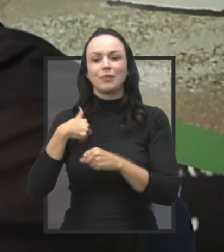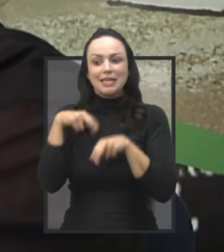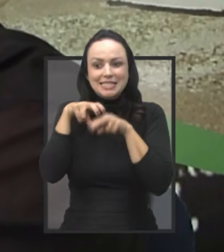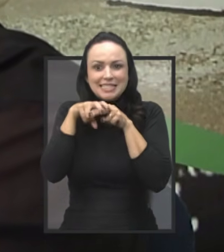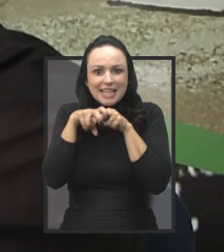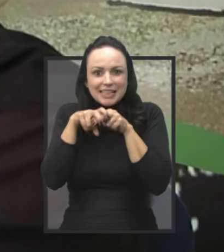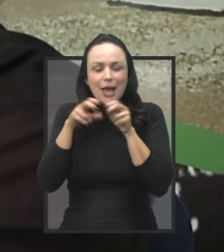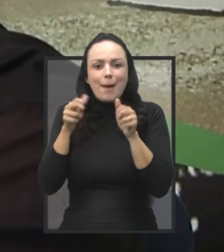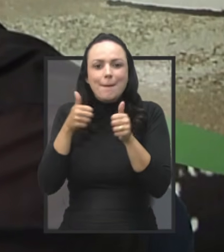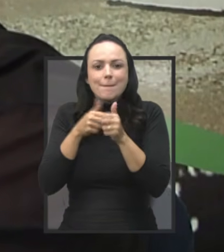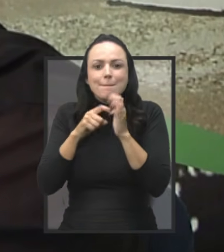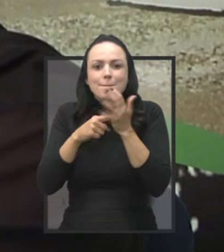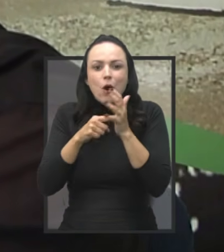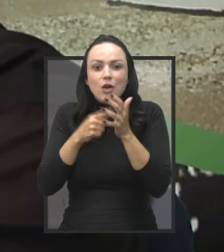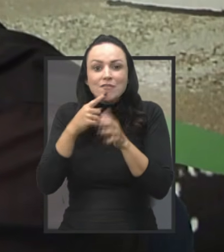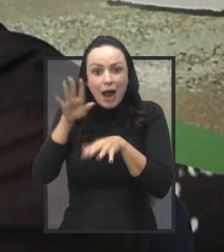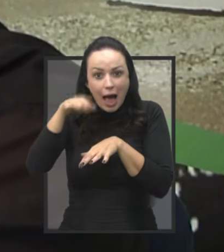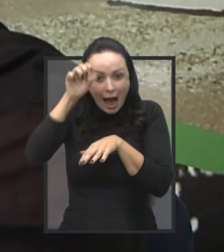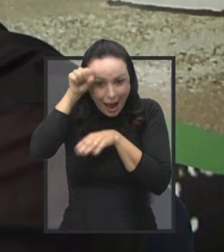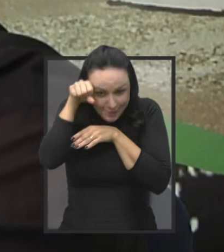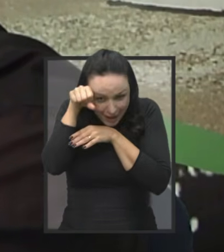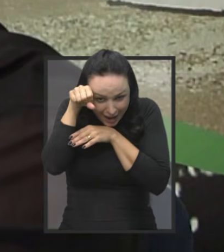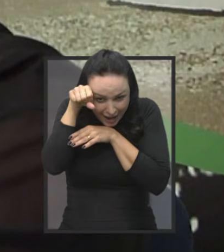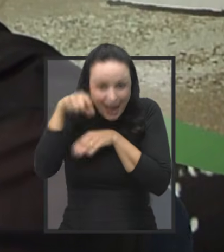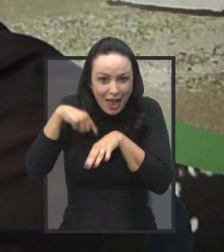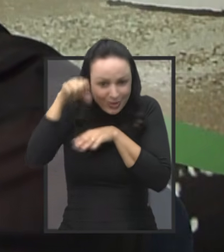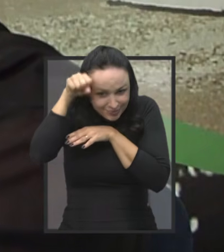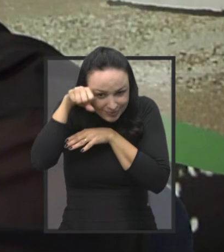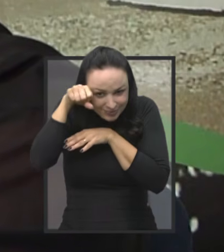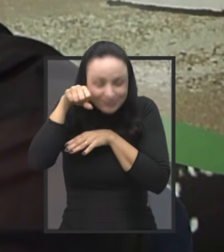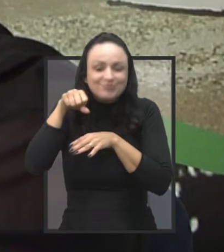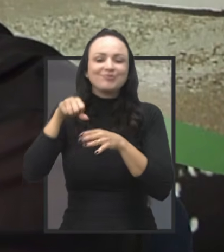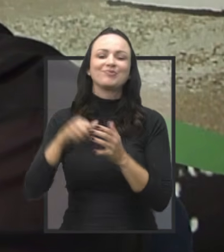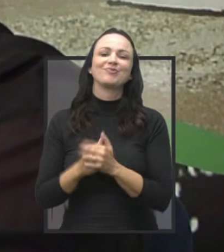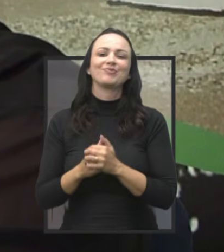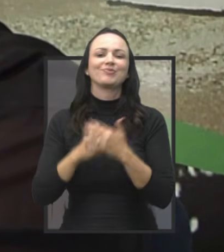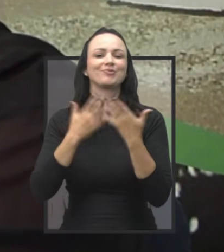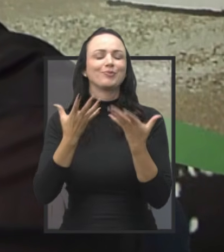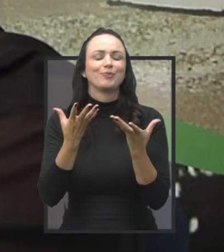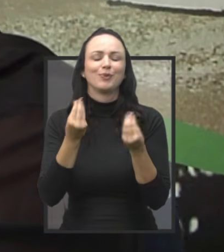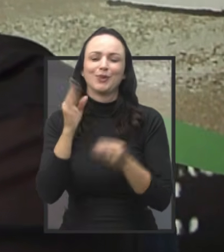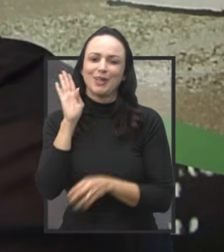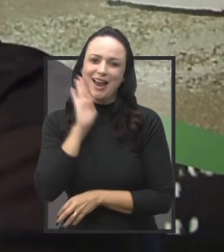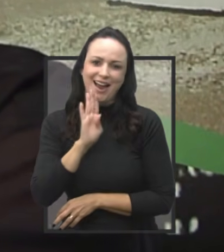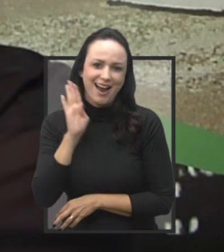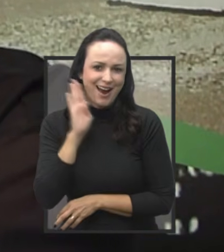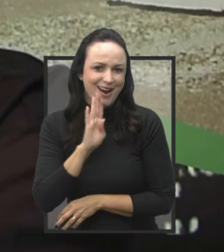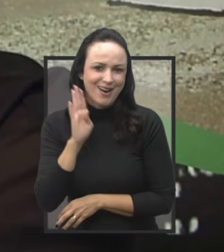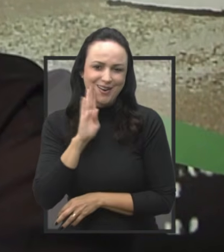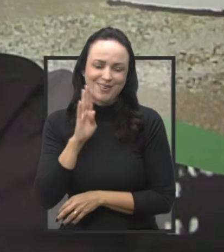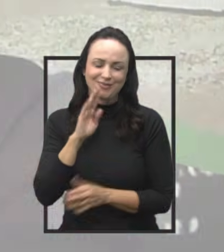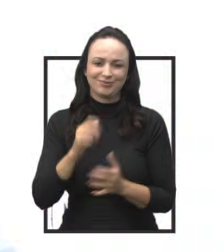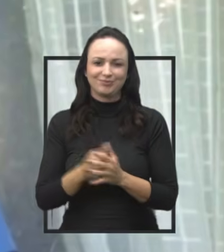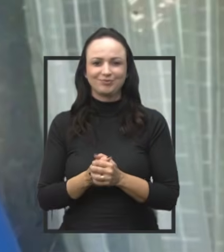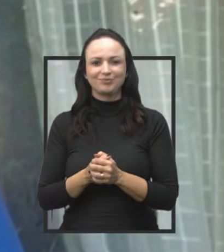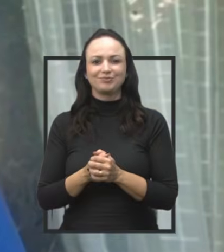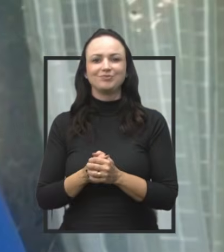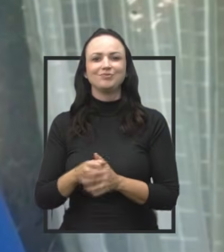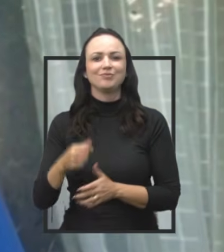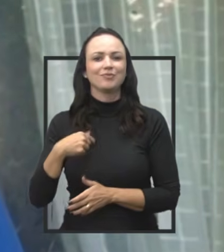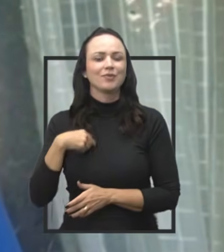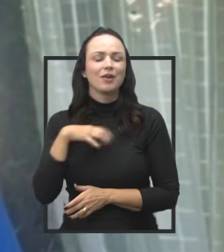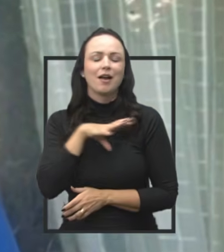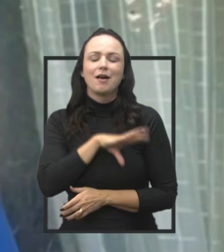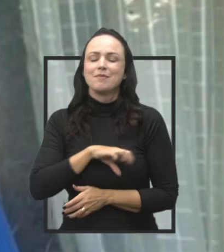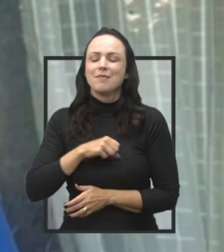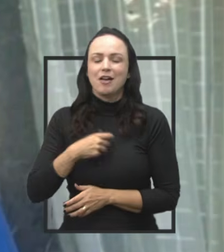estava sentadinha ali no motor do ônibus, ele falava, abaixa a cabeça. E eu abaixava a cabeça. Era muito legal, era muito legal. E eu